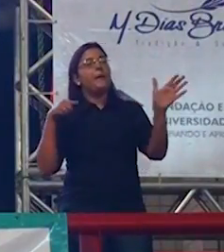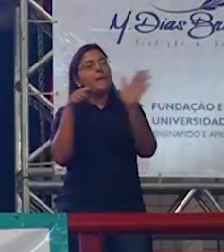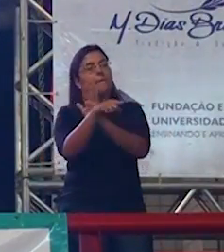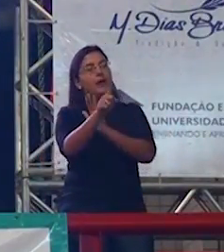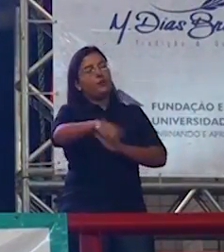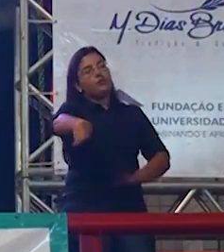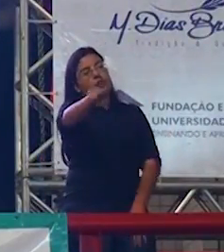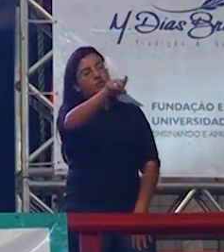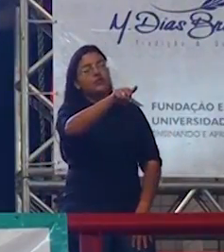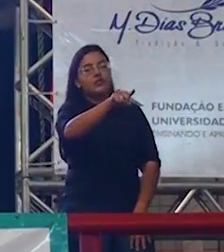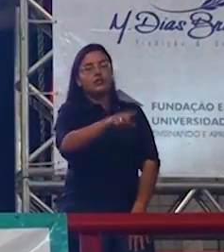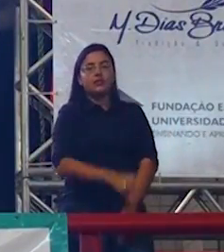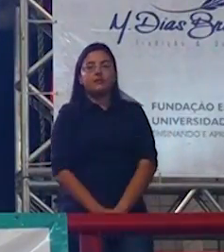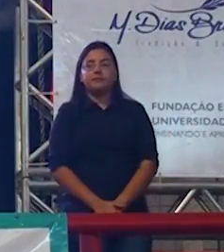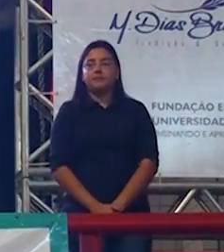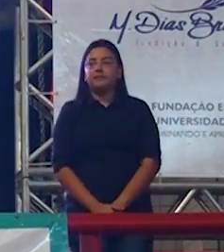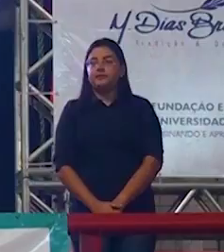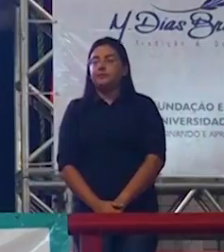uma pergunta.